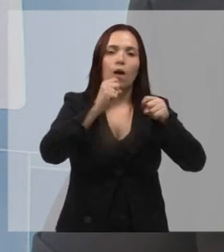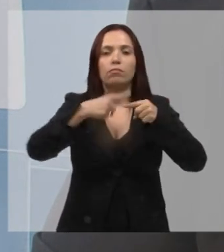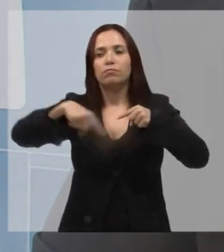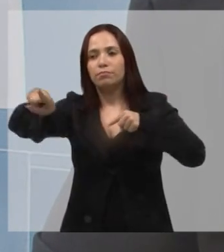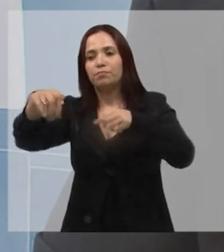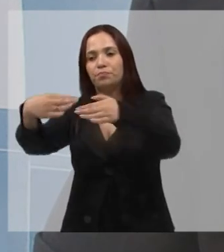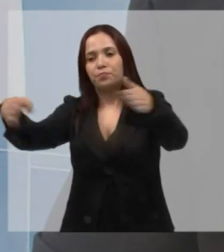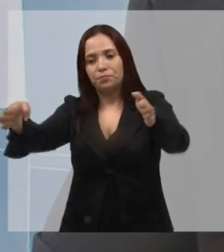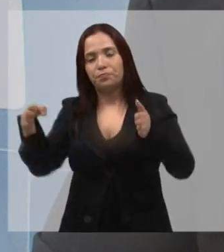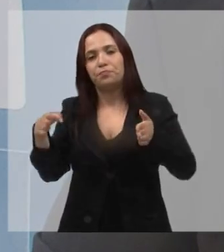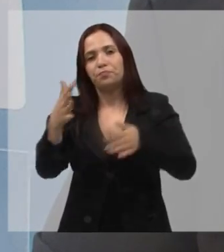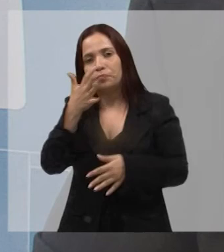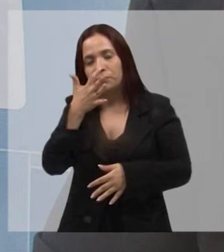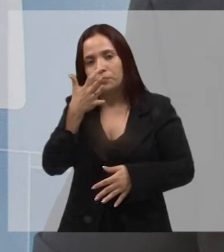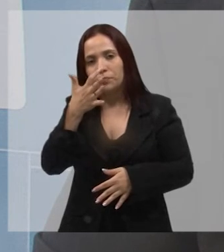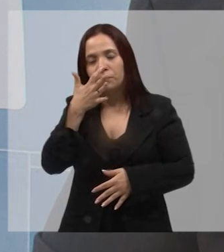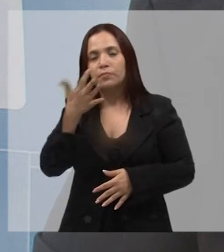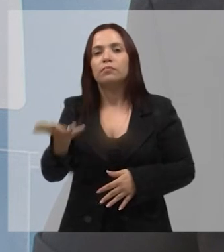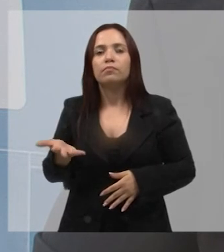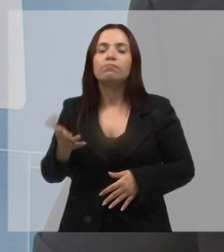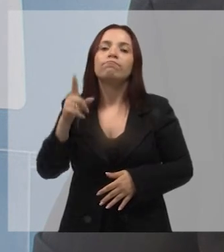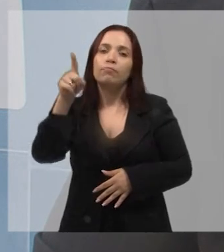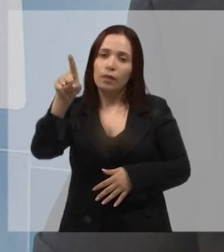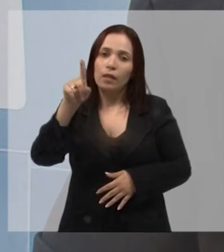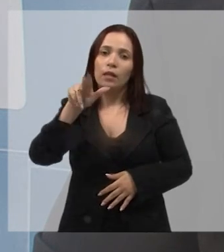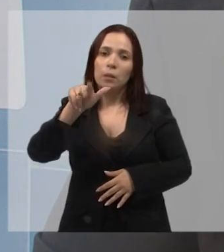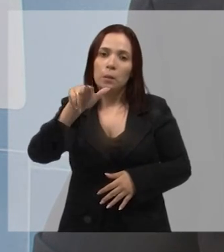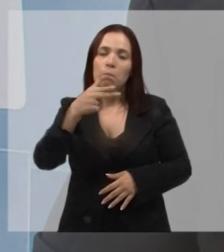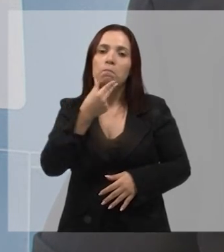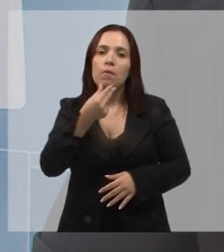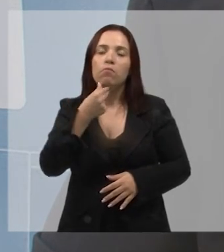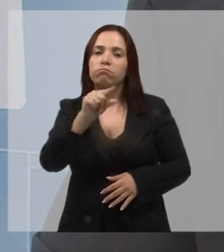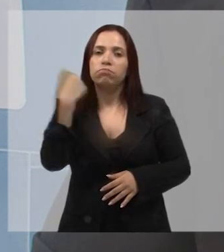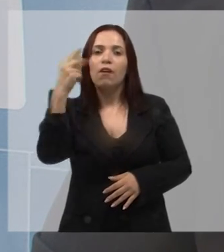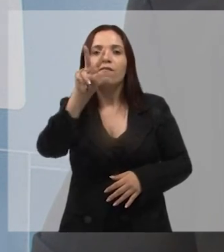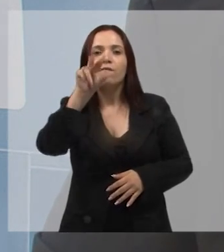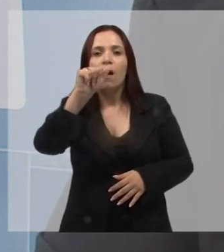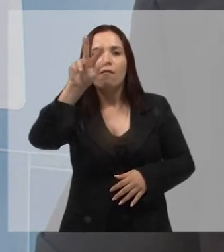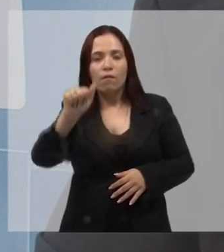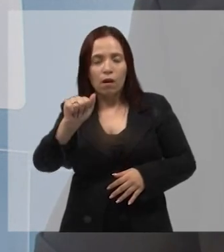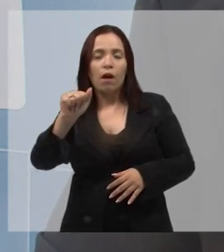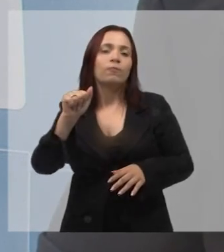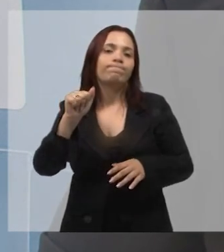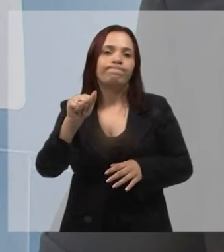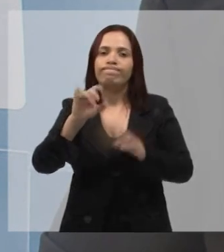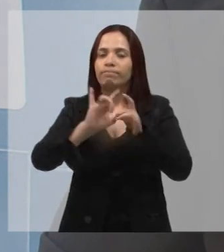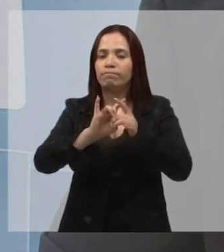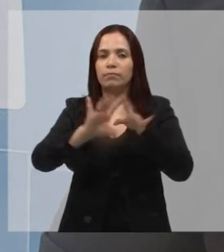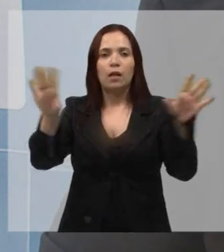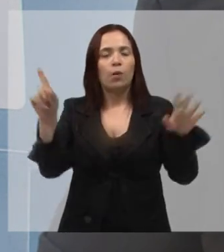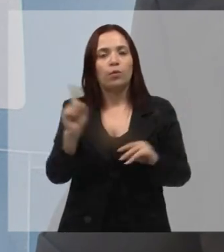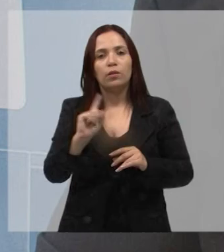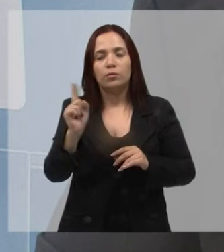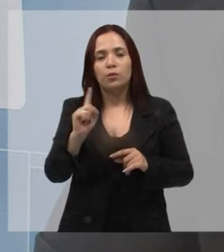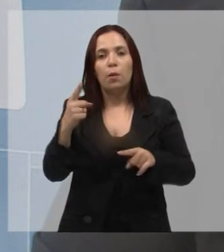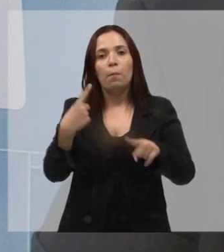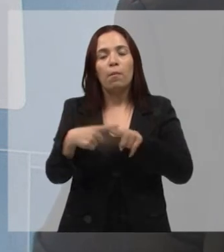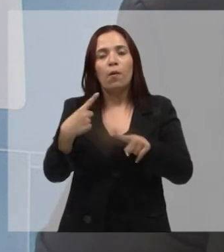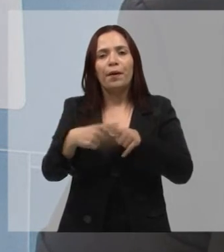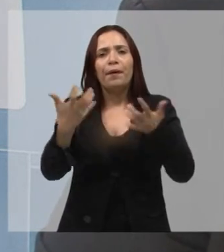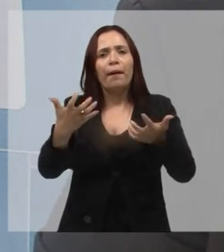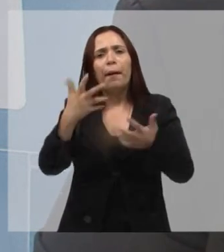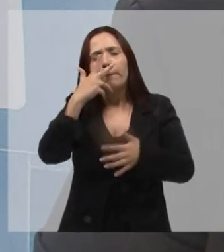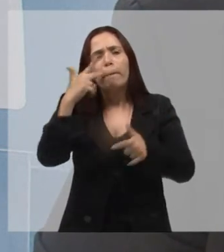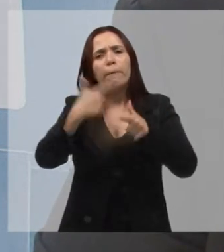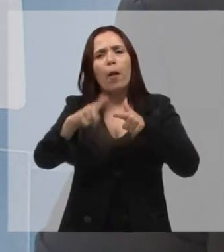E se enquadrava nessa situação o irmão do Lula, o Vavá, e não deixaram ele ir só para criar mais